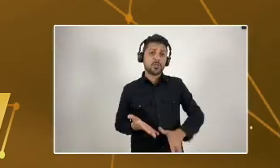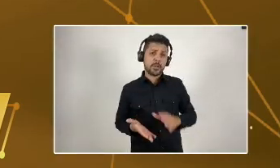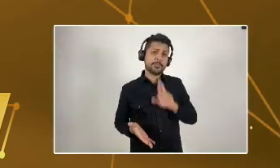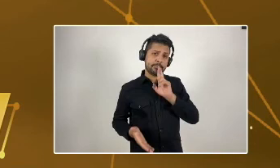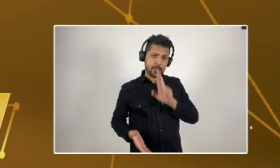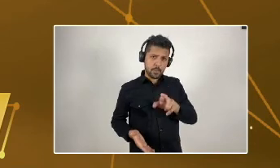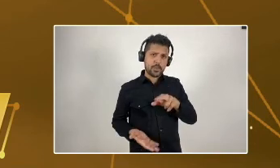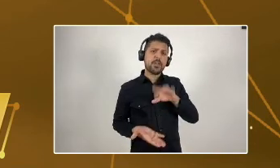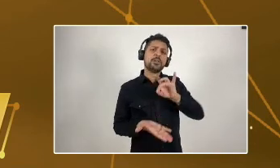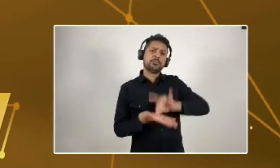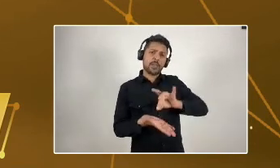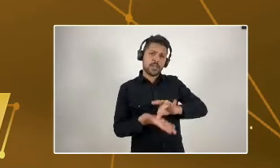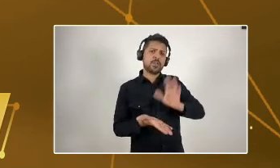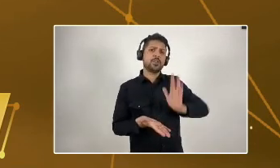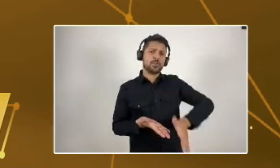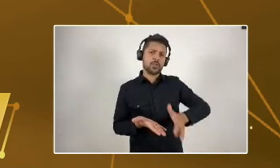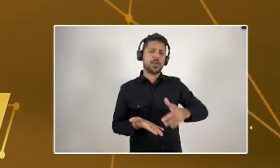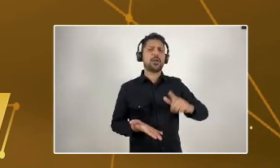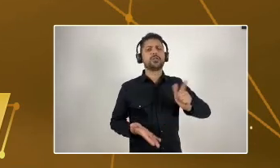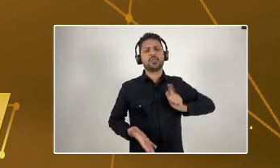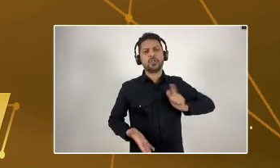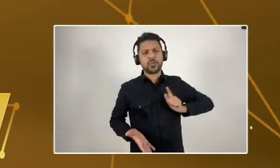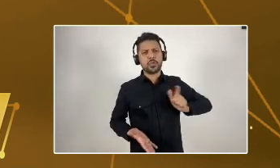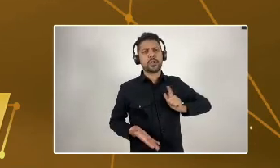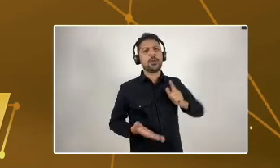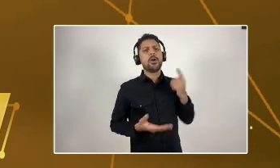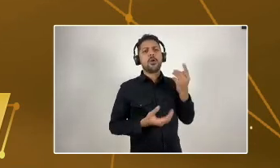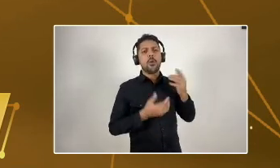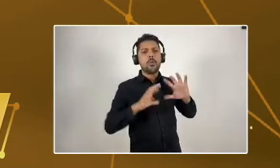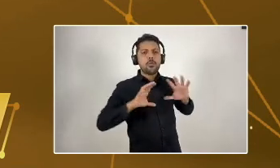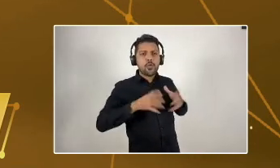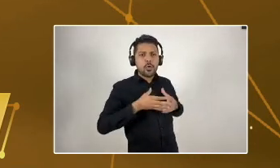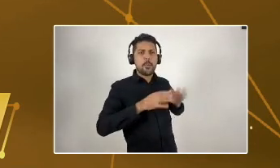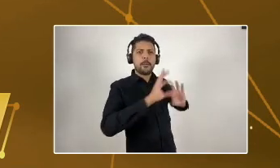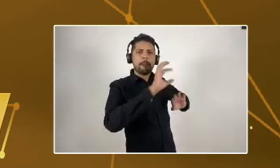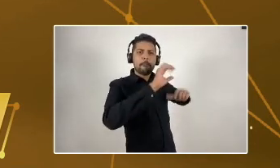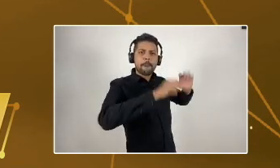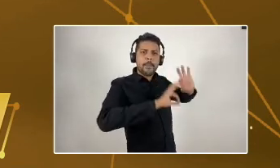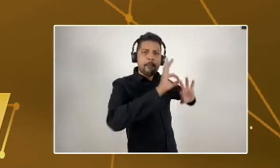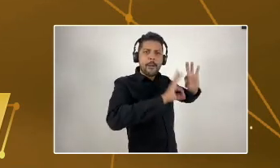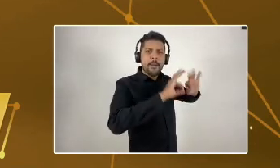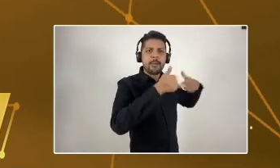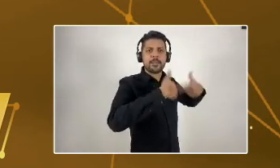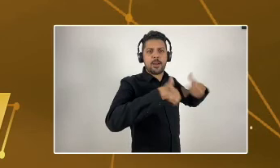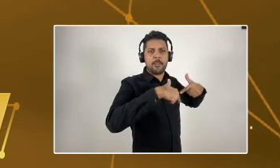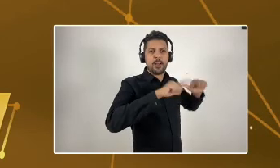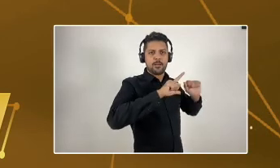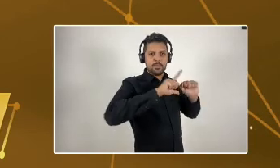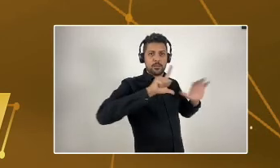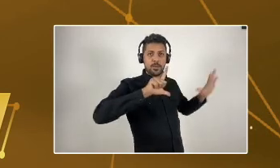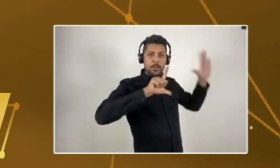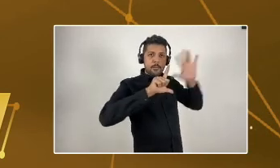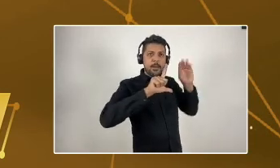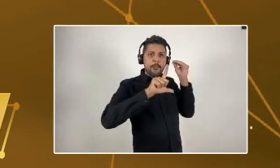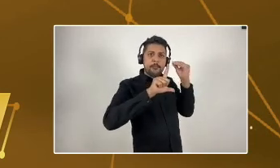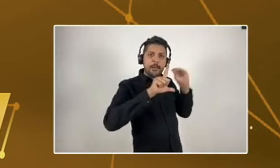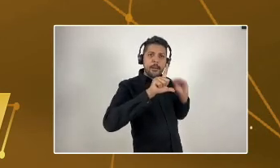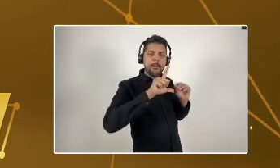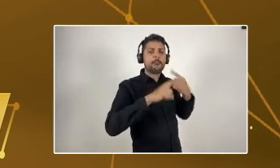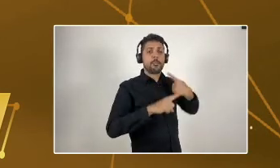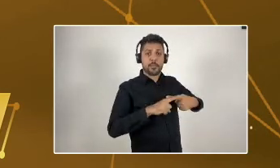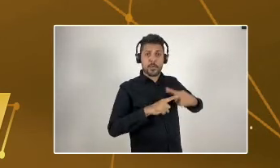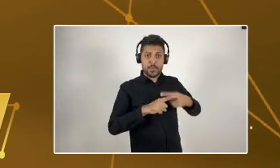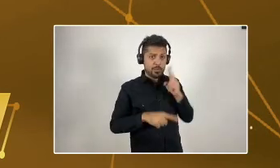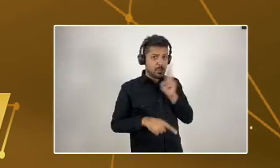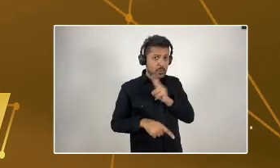essa aplicação para teste. E temos urgência em lançá-la, porque, inclusive, existe uma indicação que a ANEEL